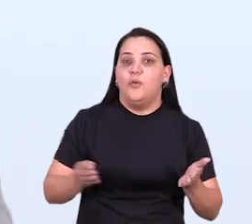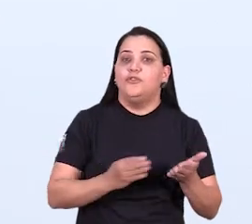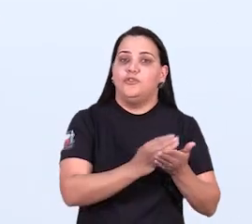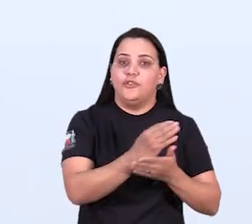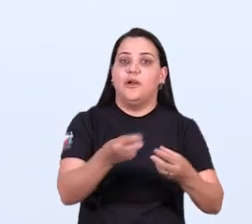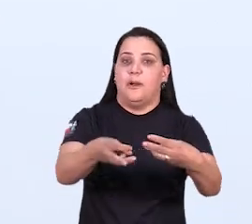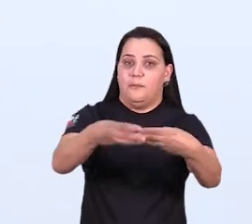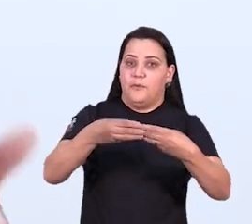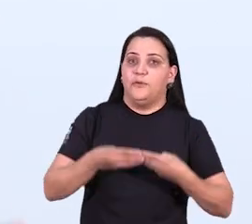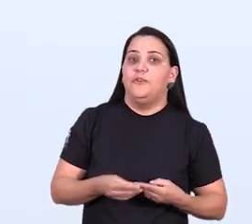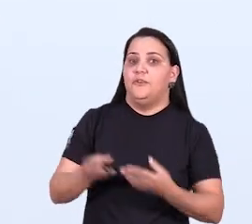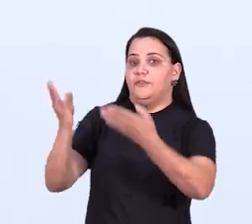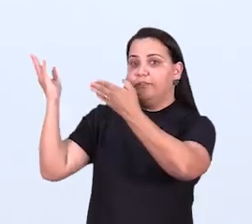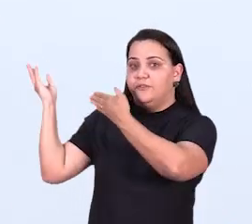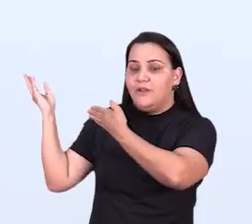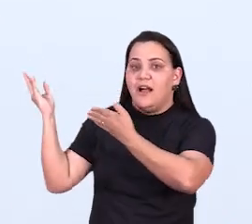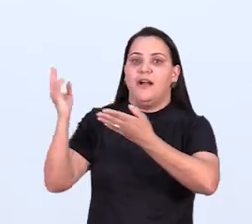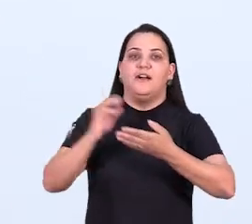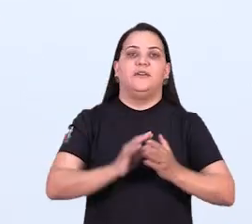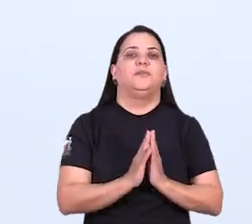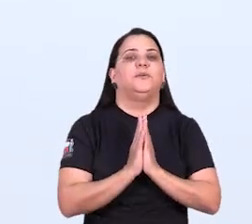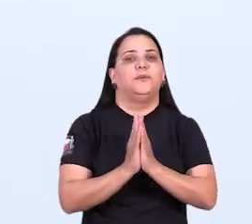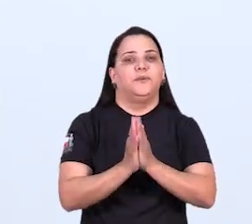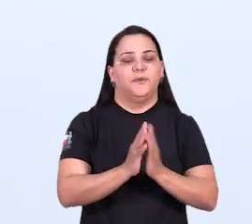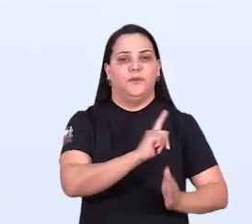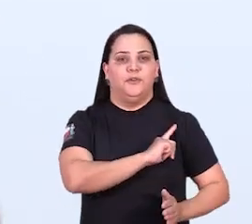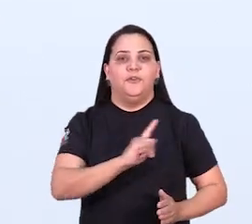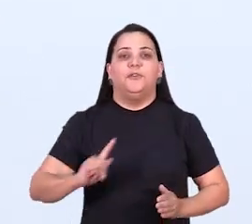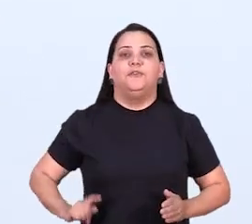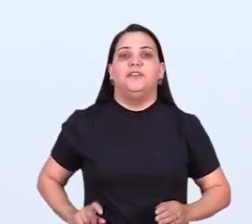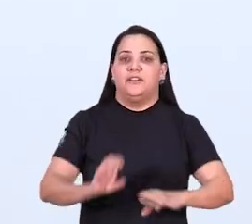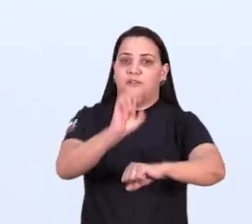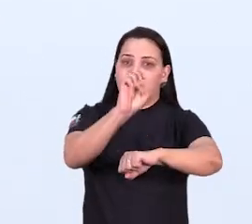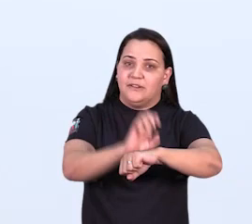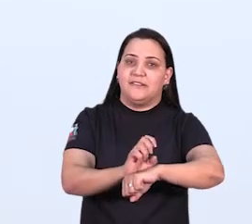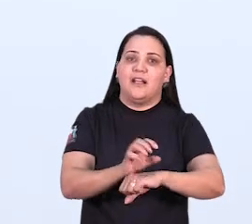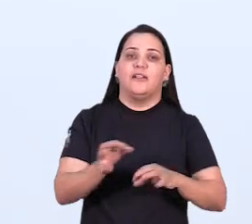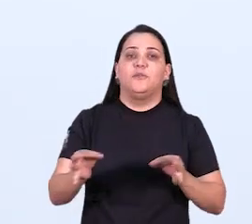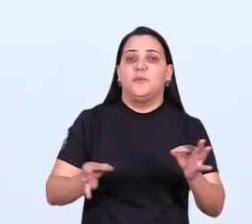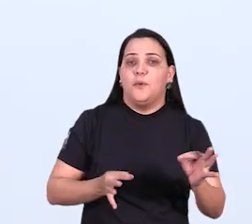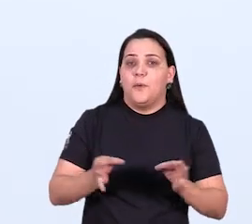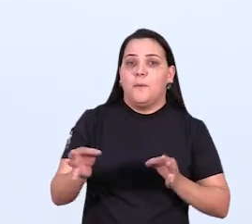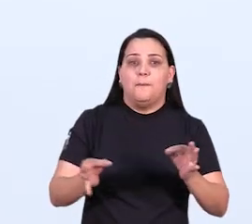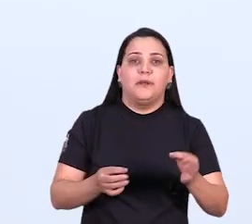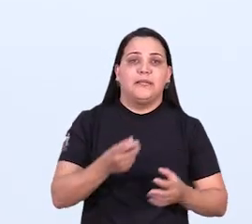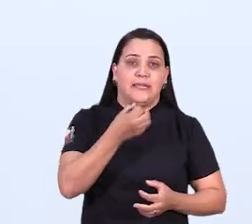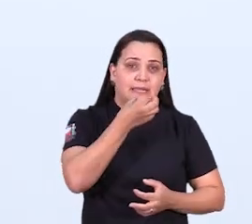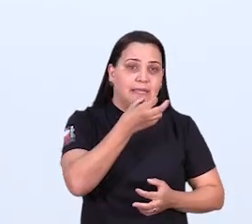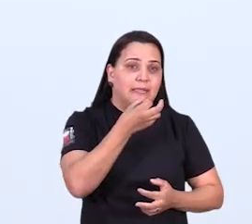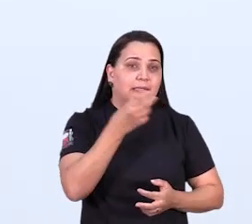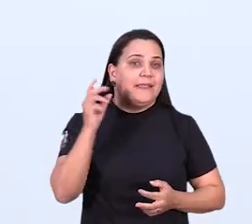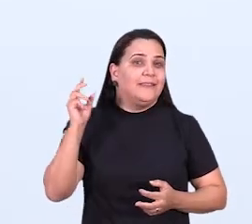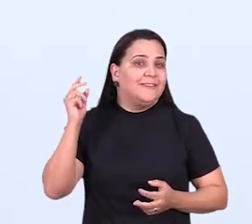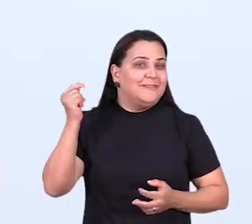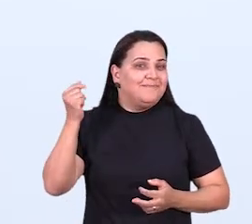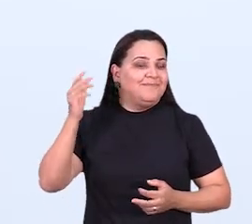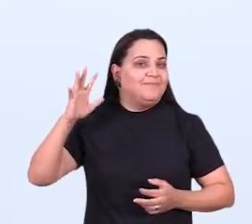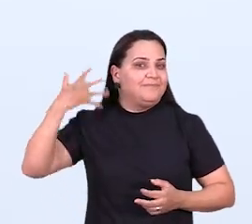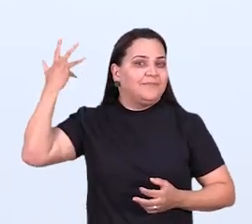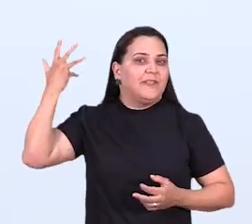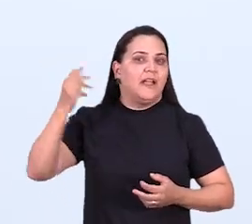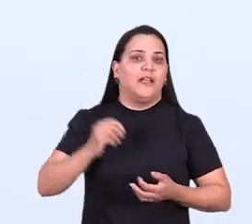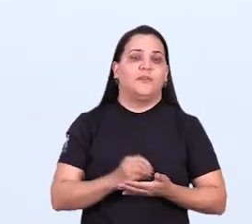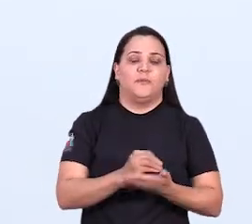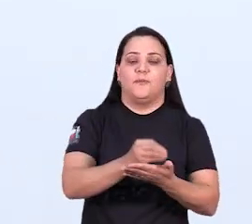Hoje foi aprovada uma moção de minha autoria de apelo ao governo do estado pela regularização e fornecimento de medicamentos de alto